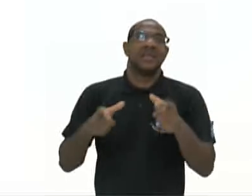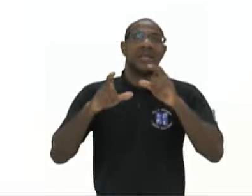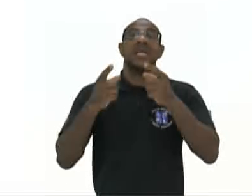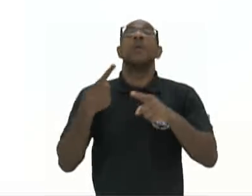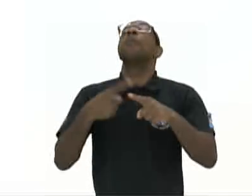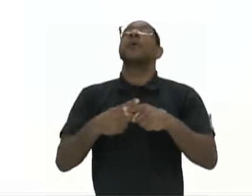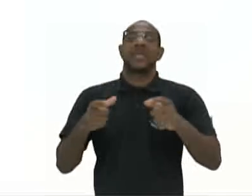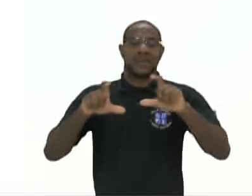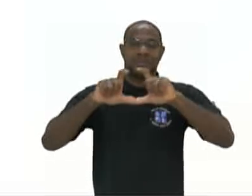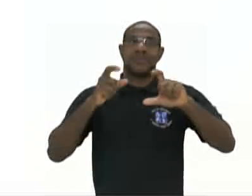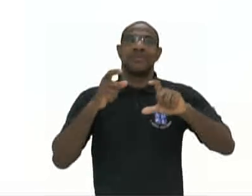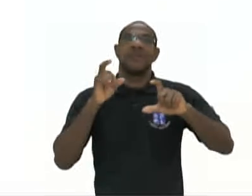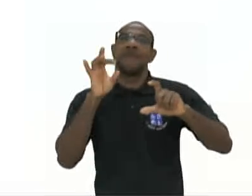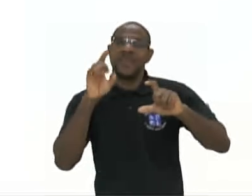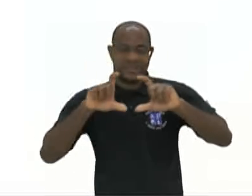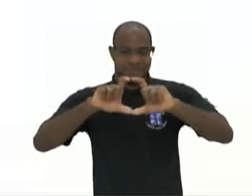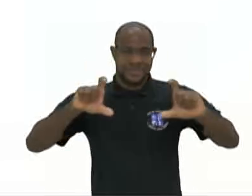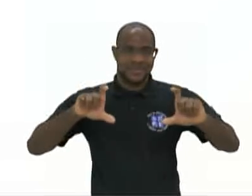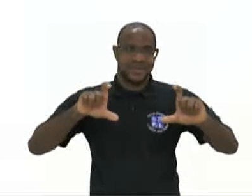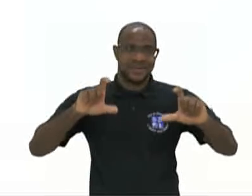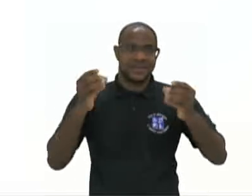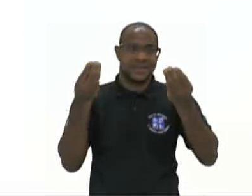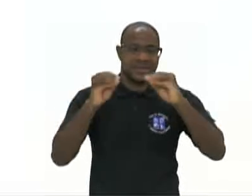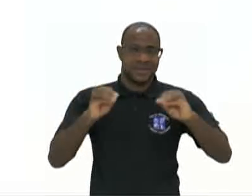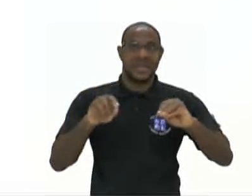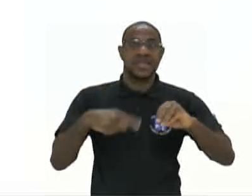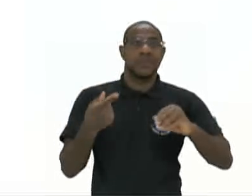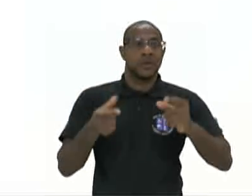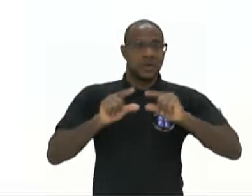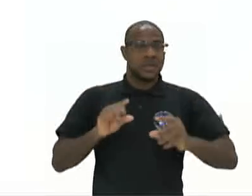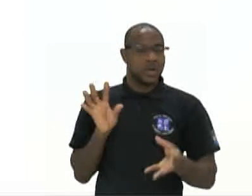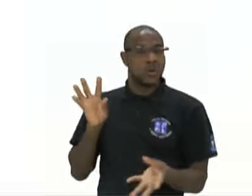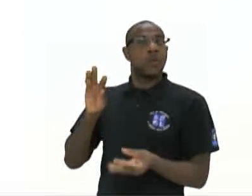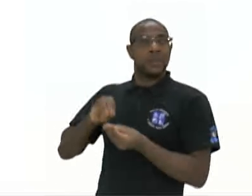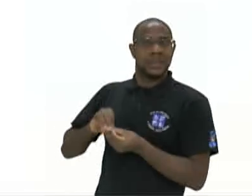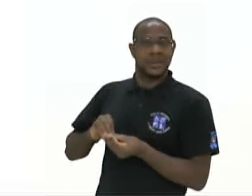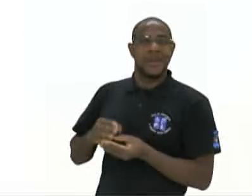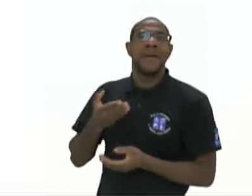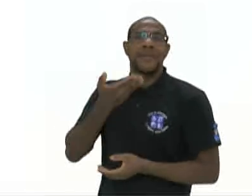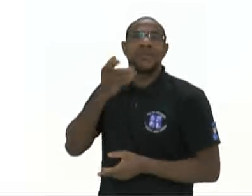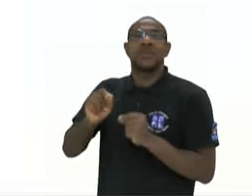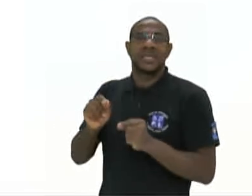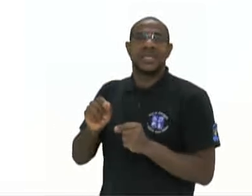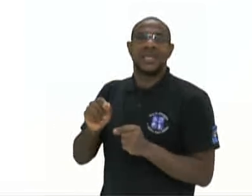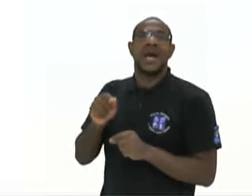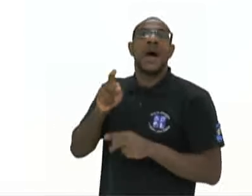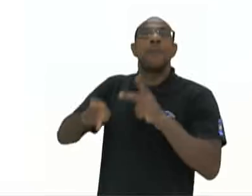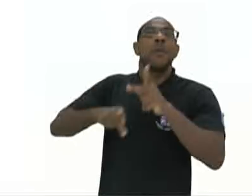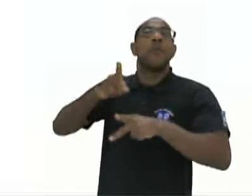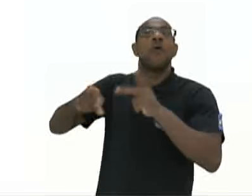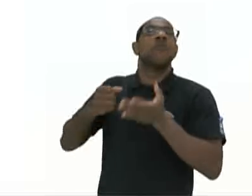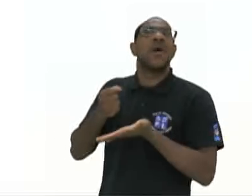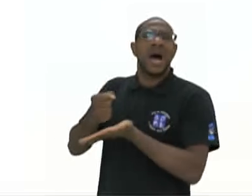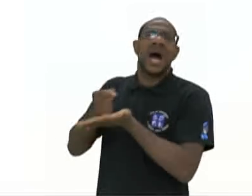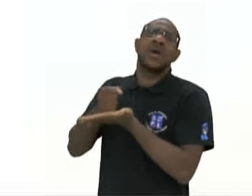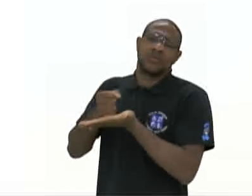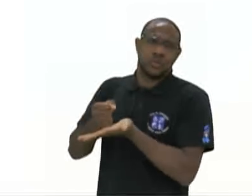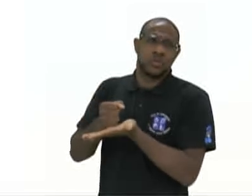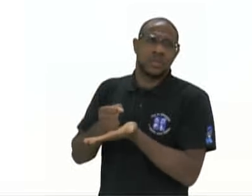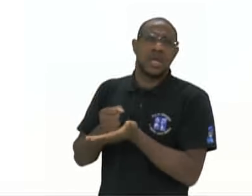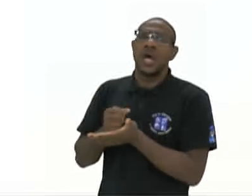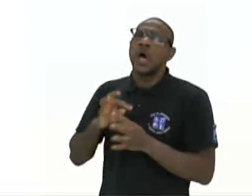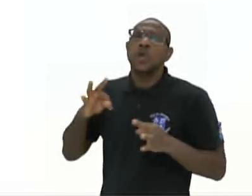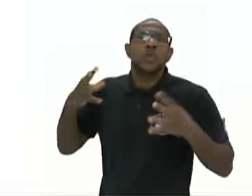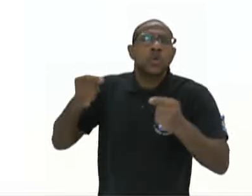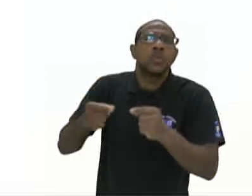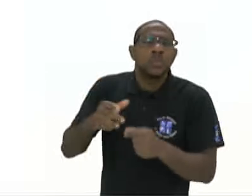vendo? E depois eles ainda colocam uma conclusão pedindo para a população uma ajuda. Pedindo que todo mundo, que a